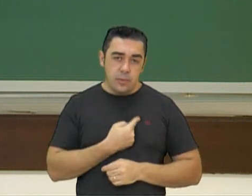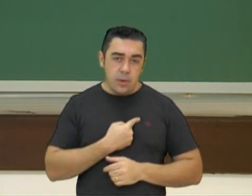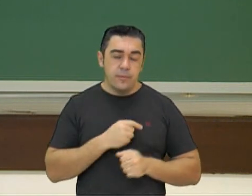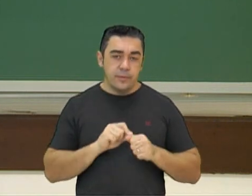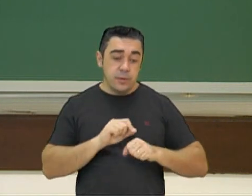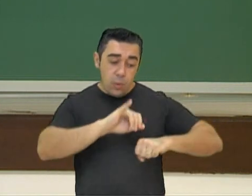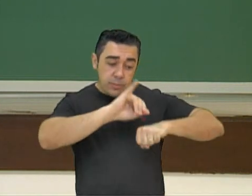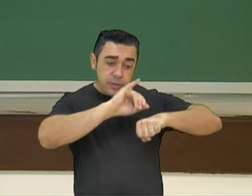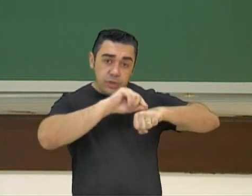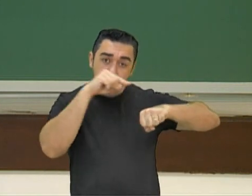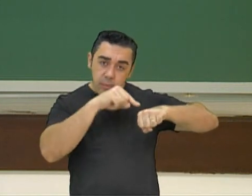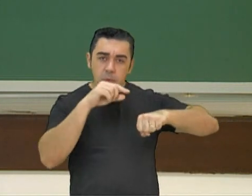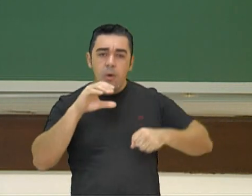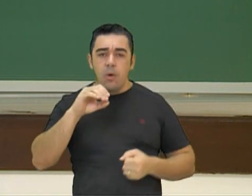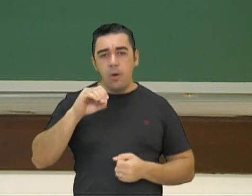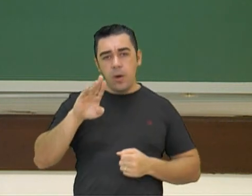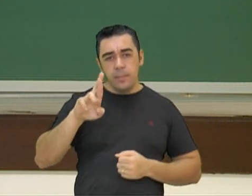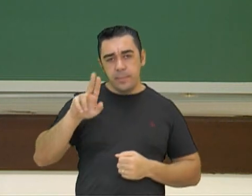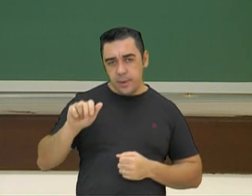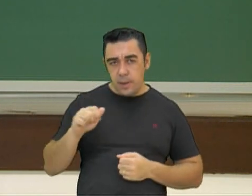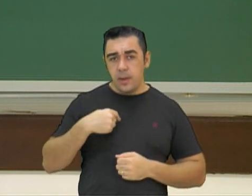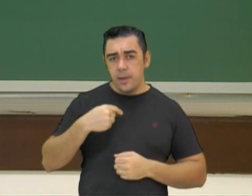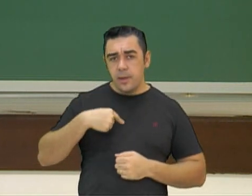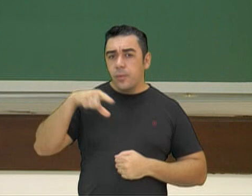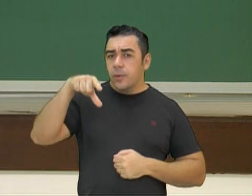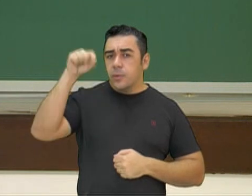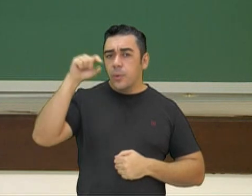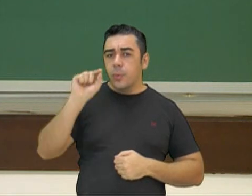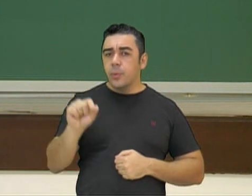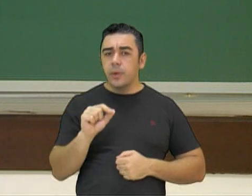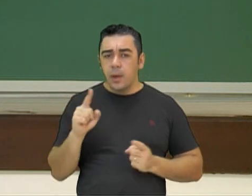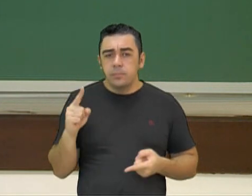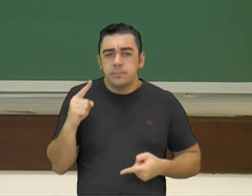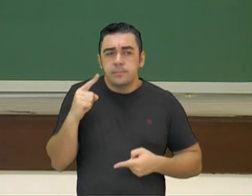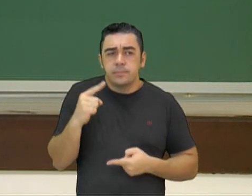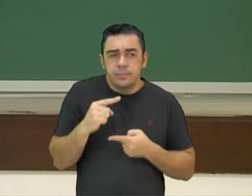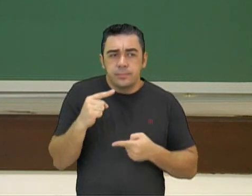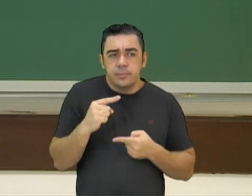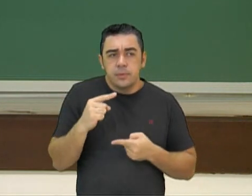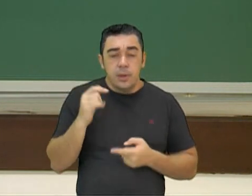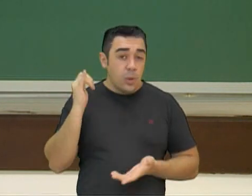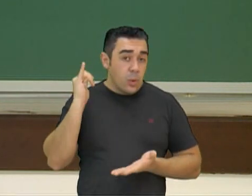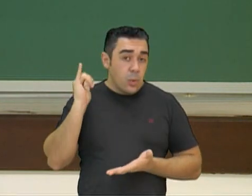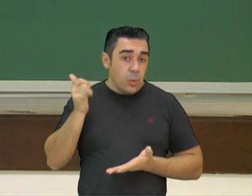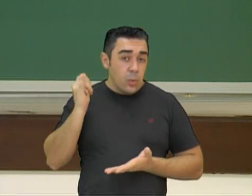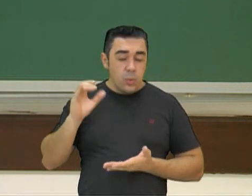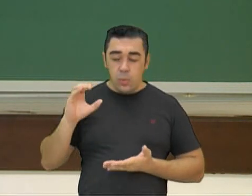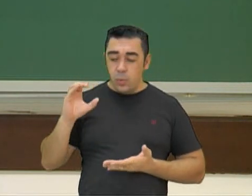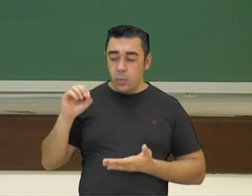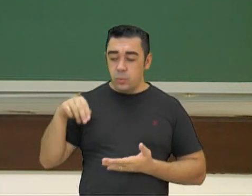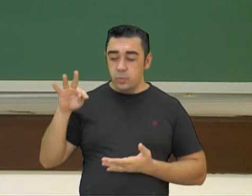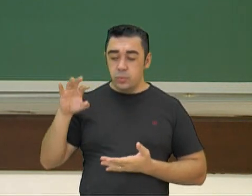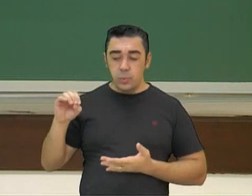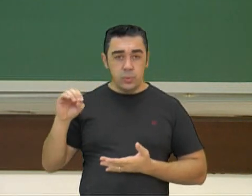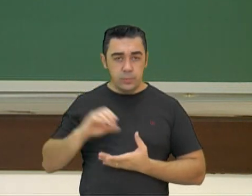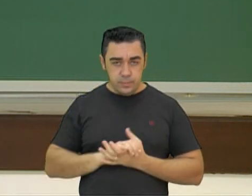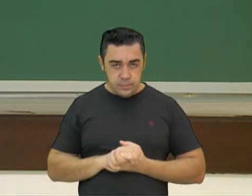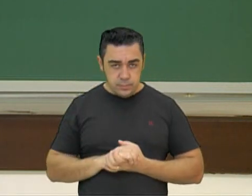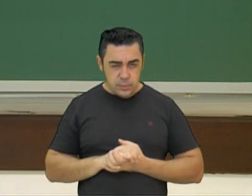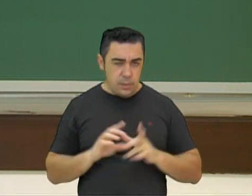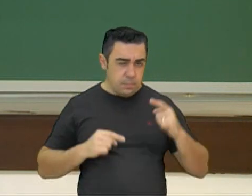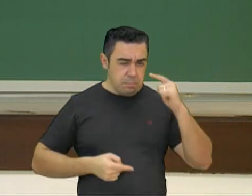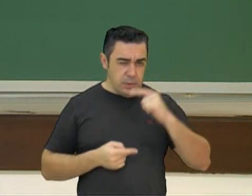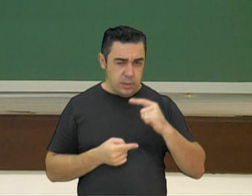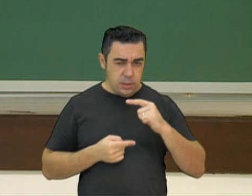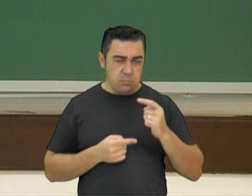fazermos esse exercício hoje, eu escolhi um pequeno conto, né? Ele é pequeno,